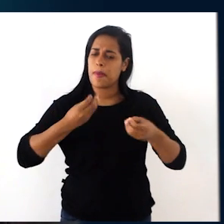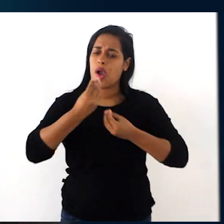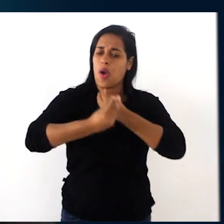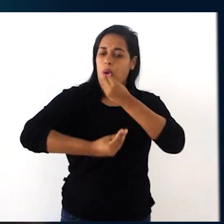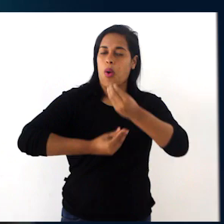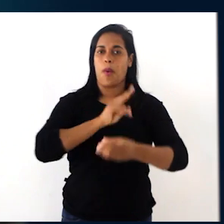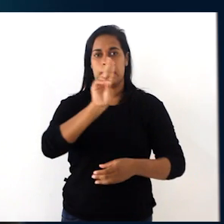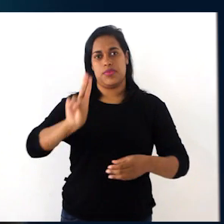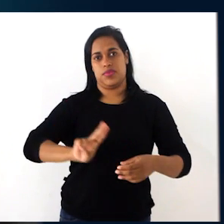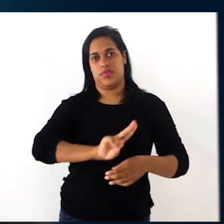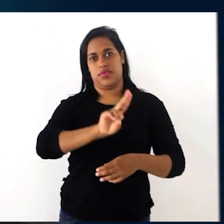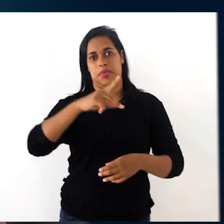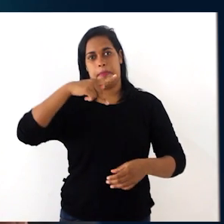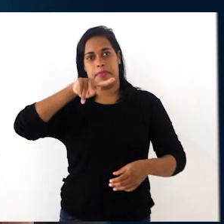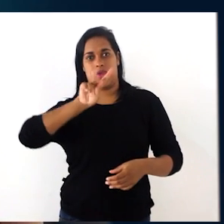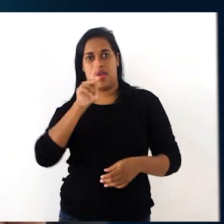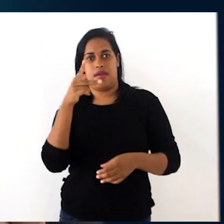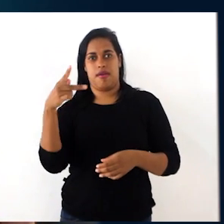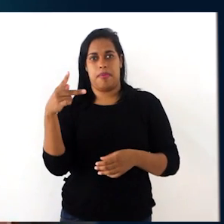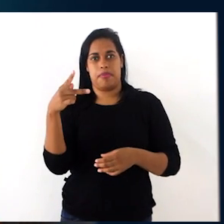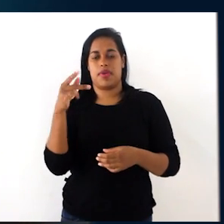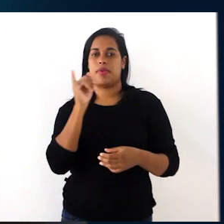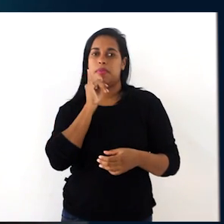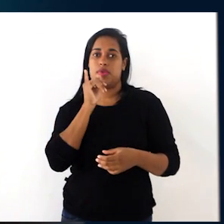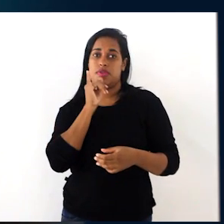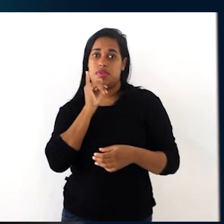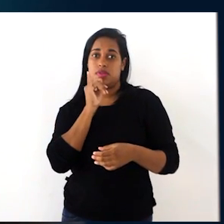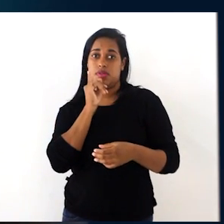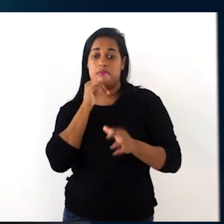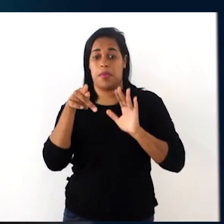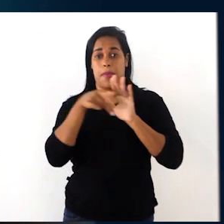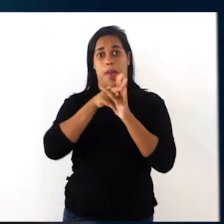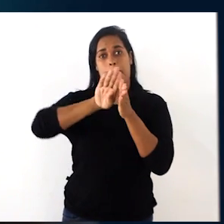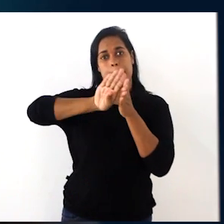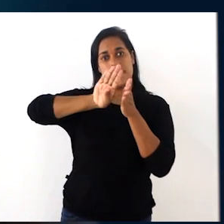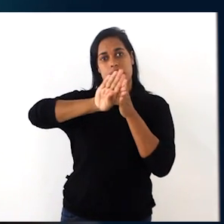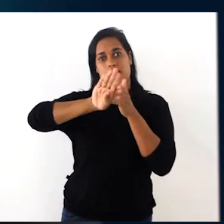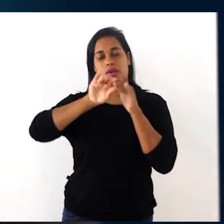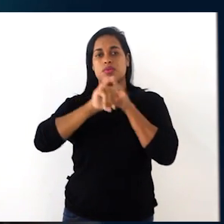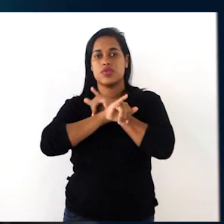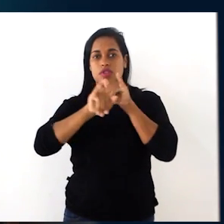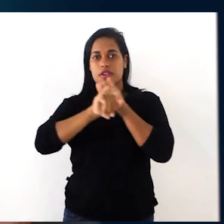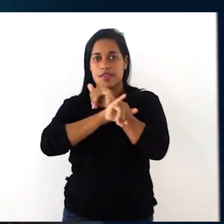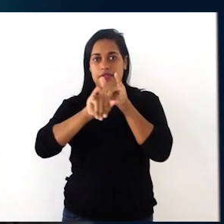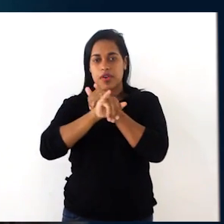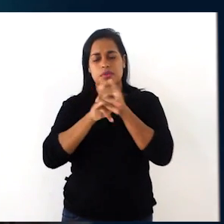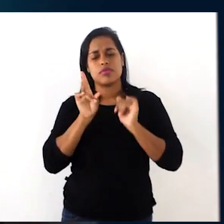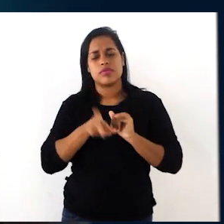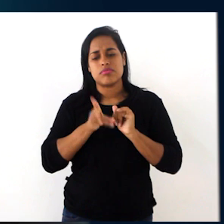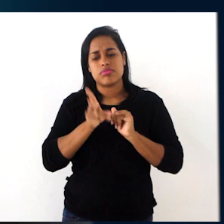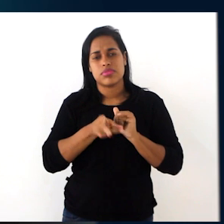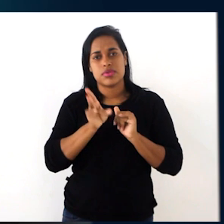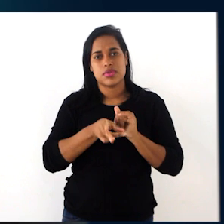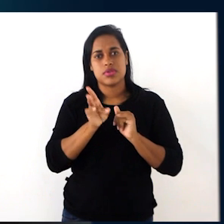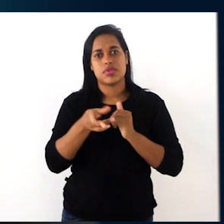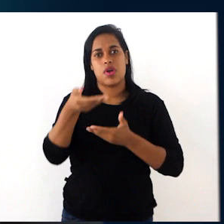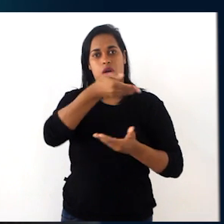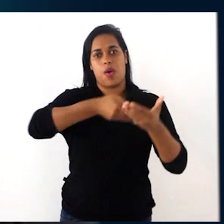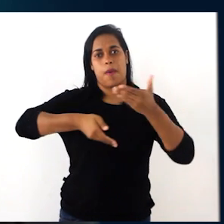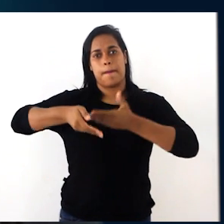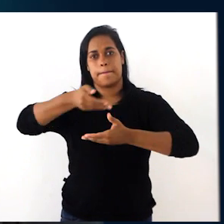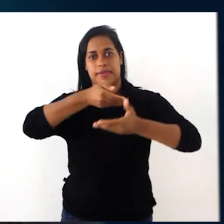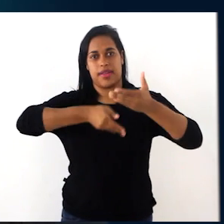podemos utilizar o PHP para se conectar ao banco de dados para persistir uma informação por mais tempo e compartilhar em